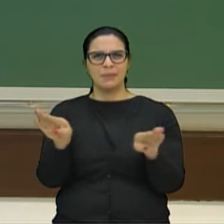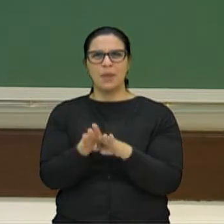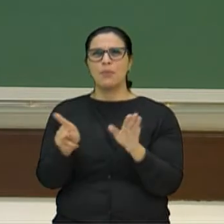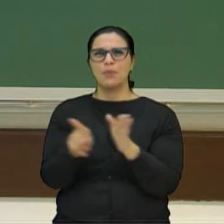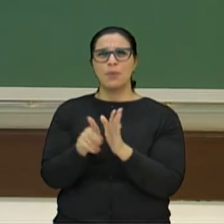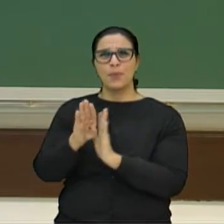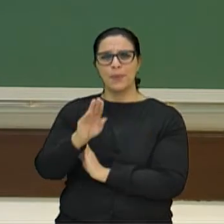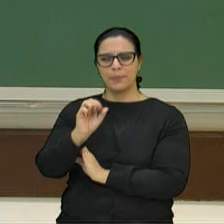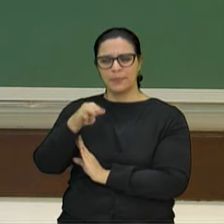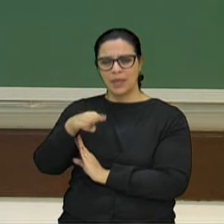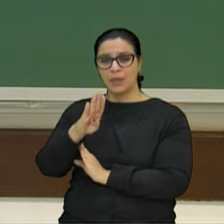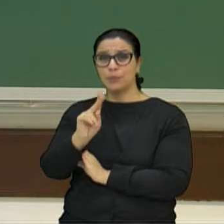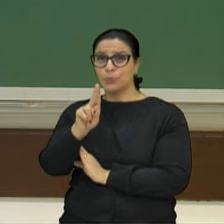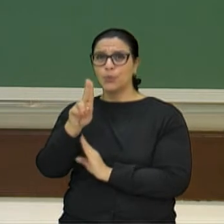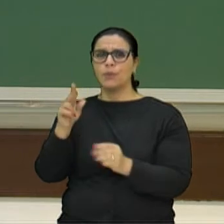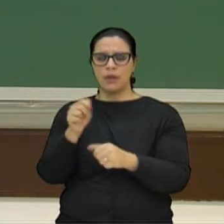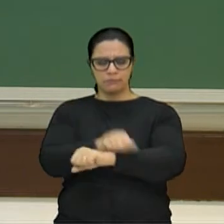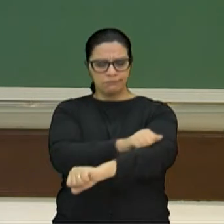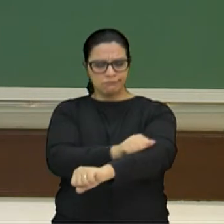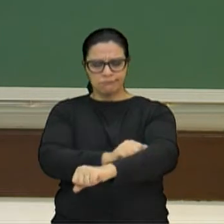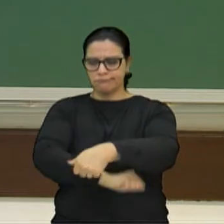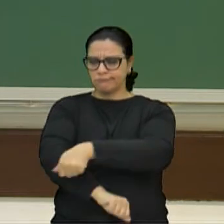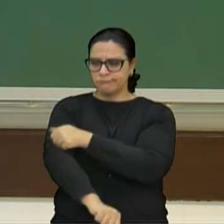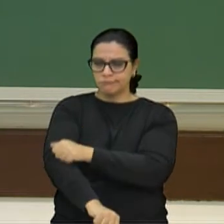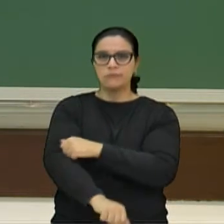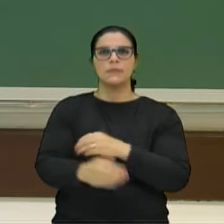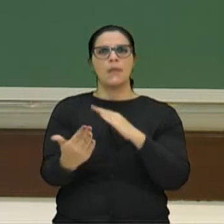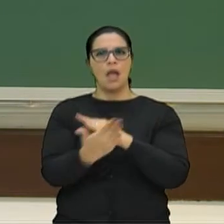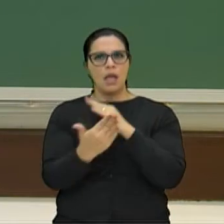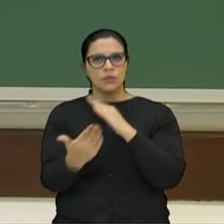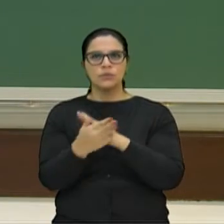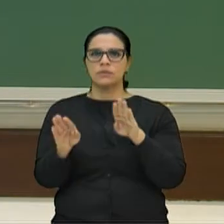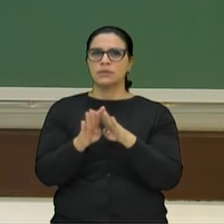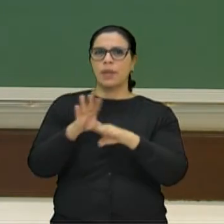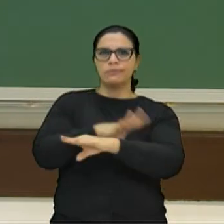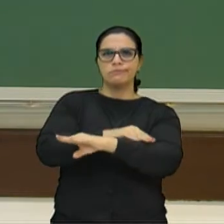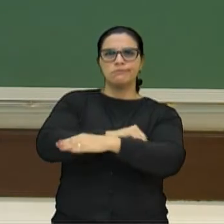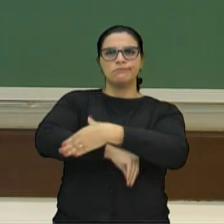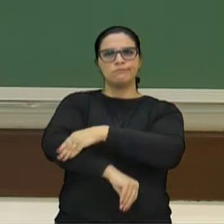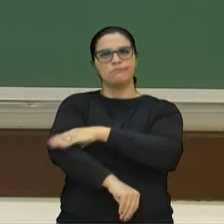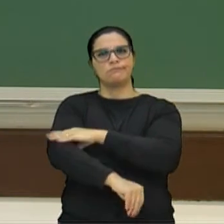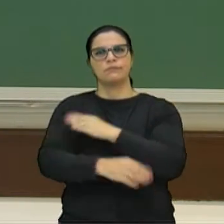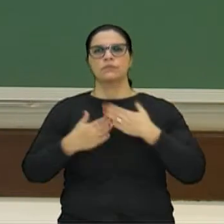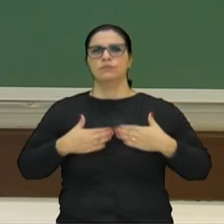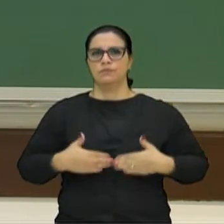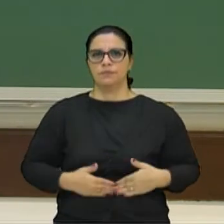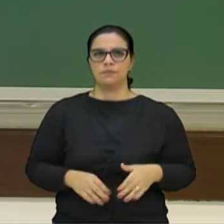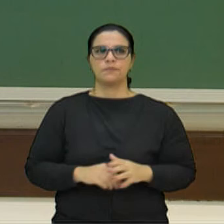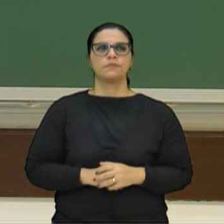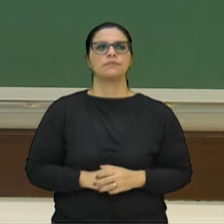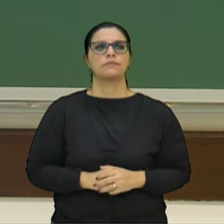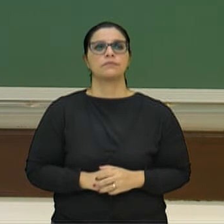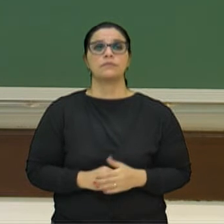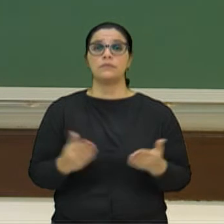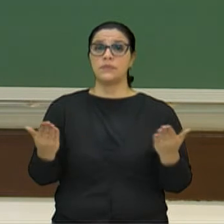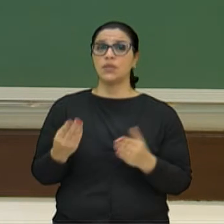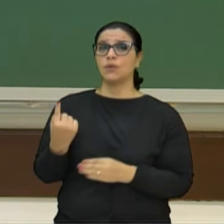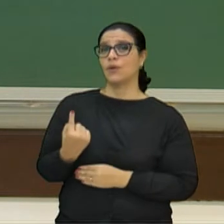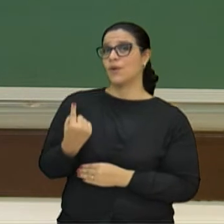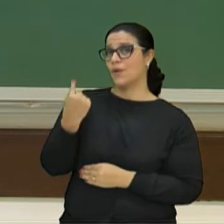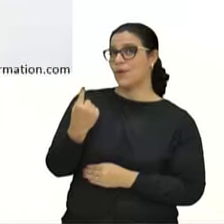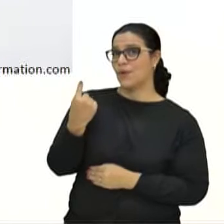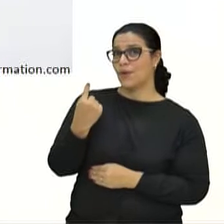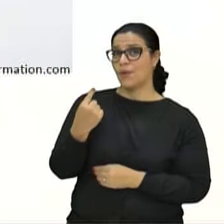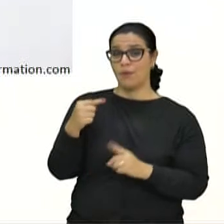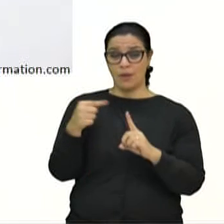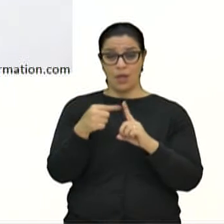daí eu posso estar utilizando para também ajudar, facilitar a automassagem. Então, a automassagem é um